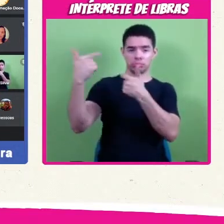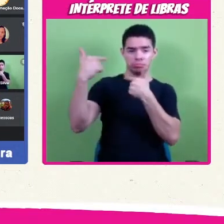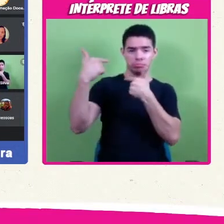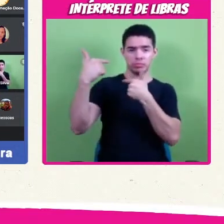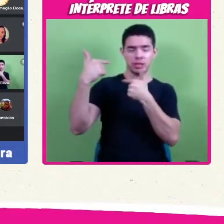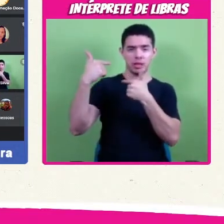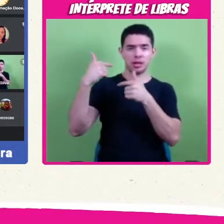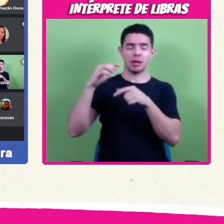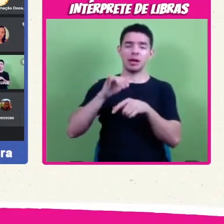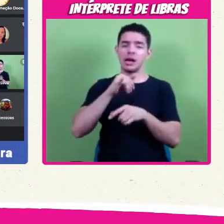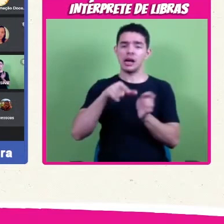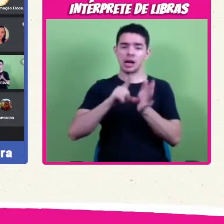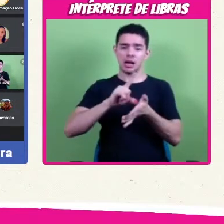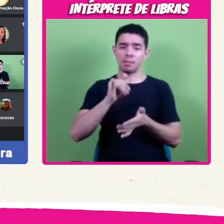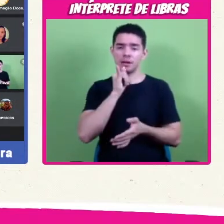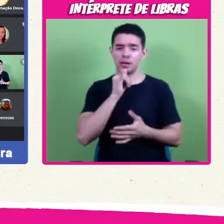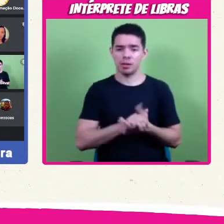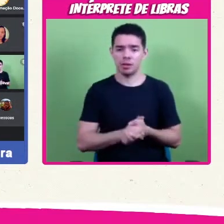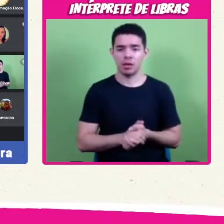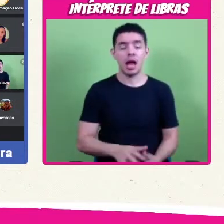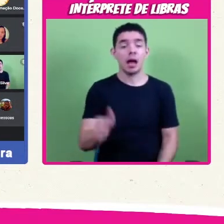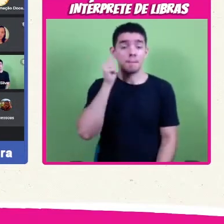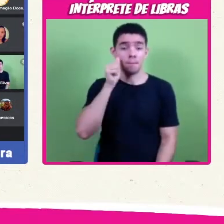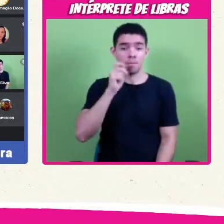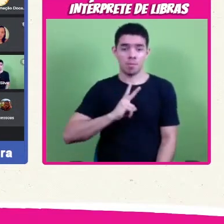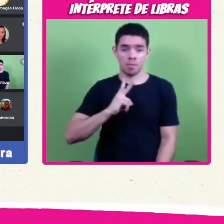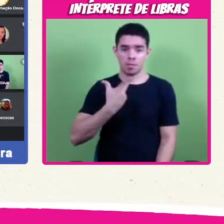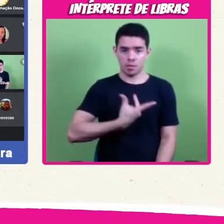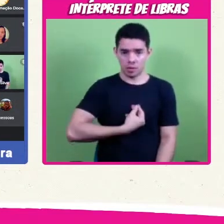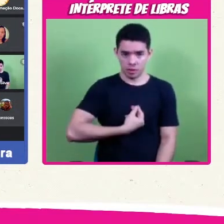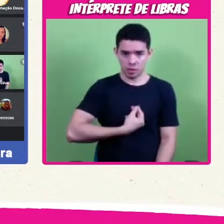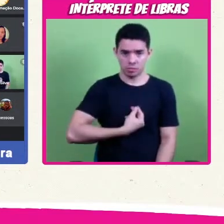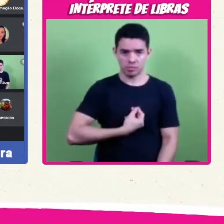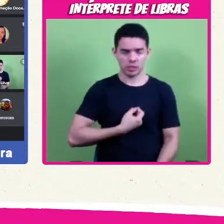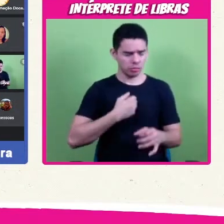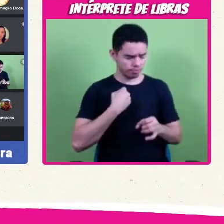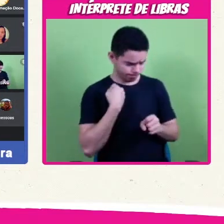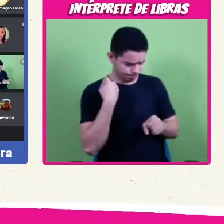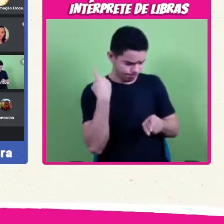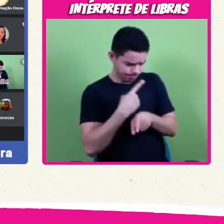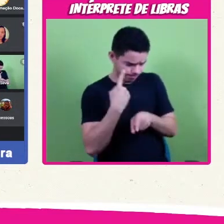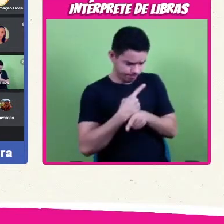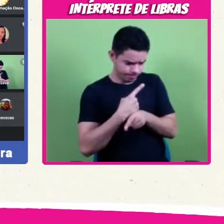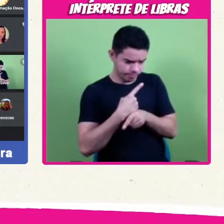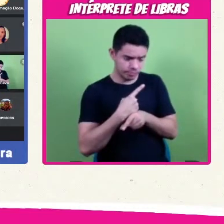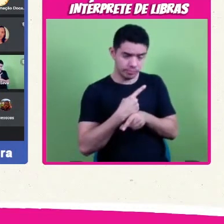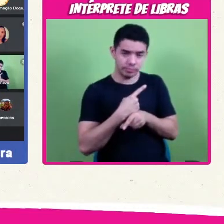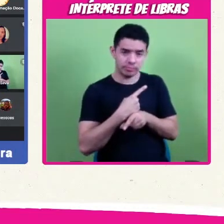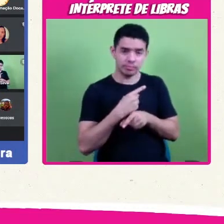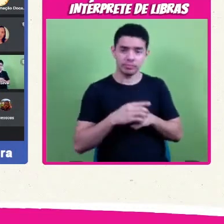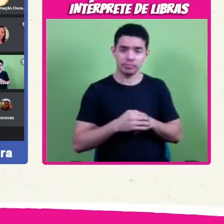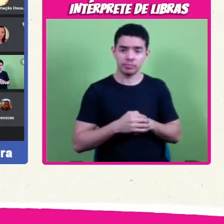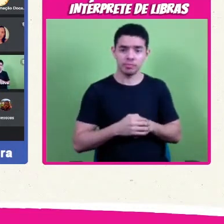Por exemplo, uma mulher trans, quando ela está se descobrindo, aí ela é chamada